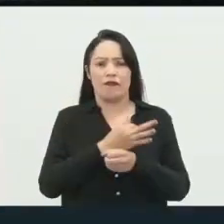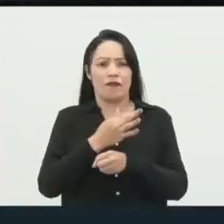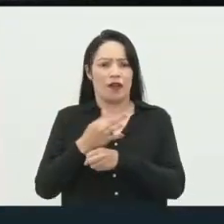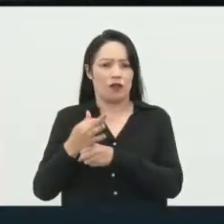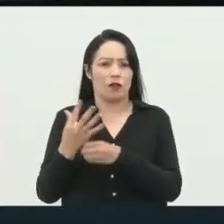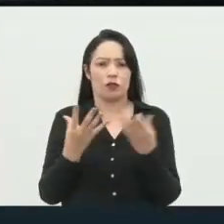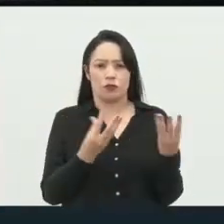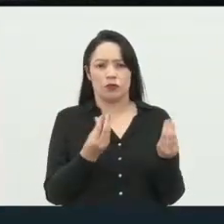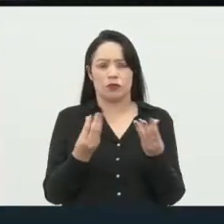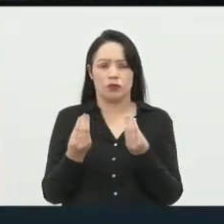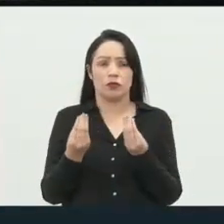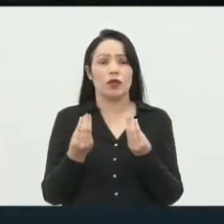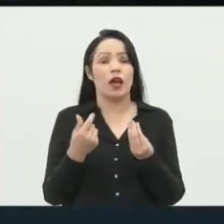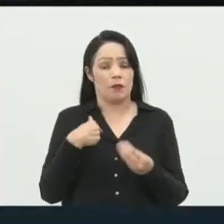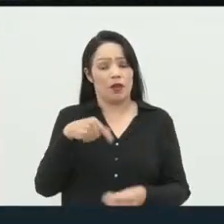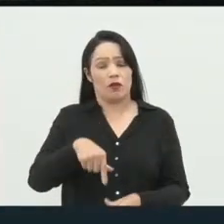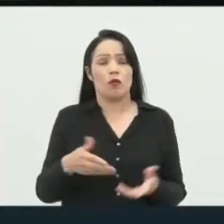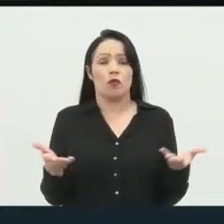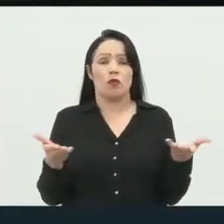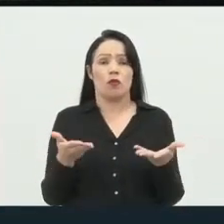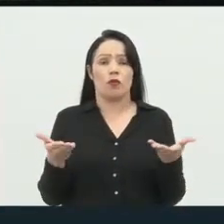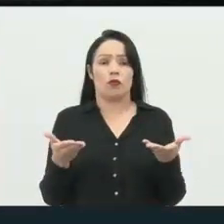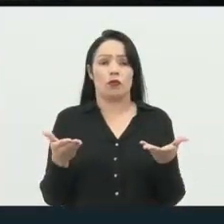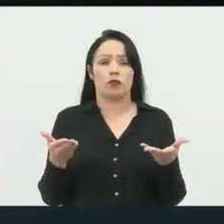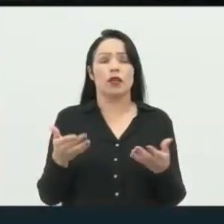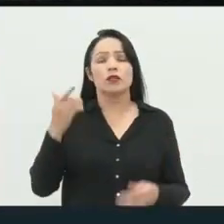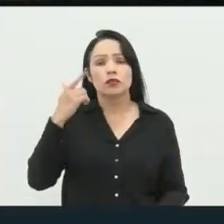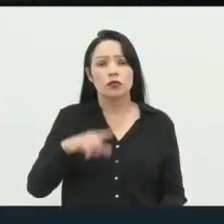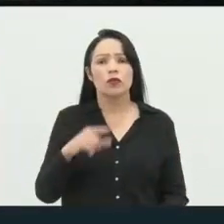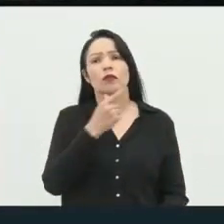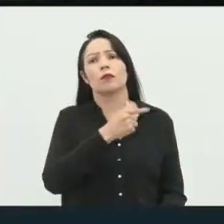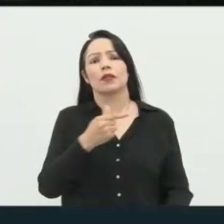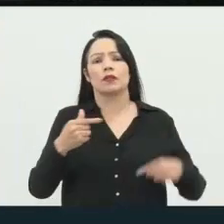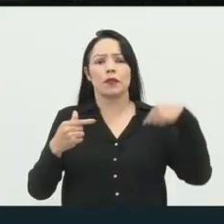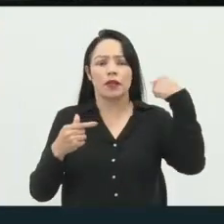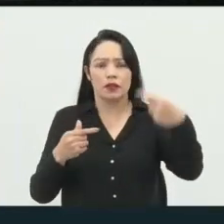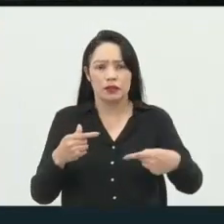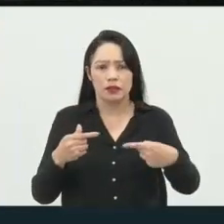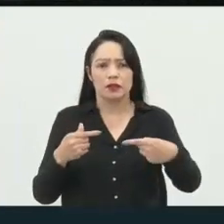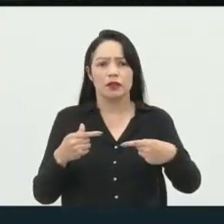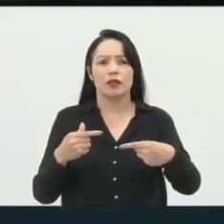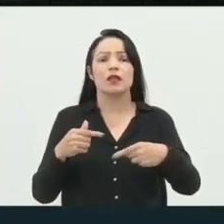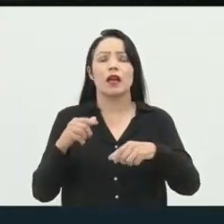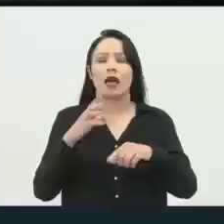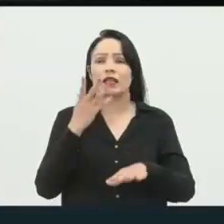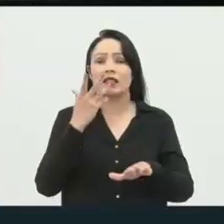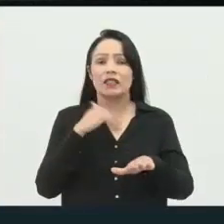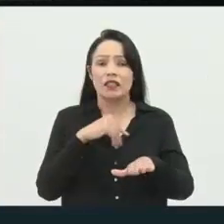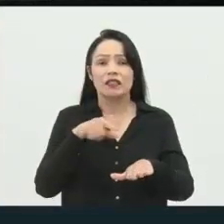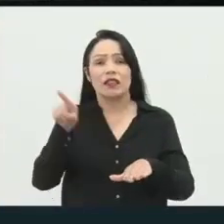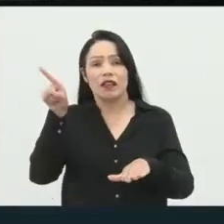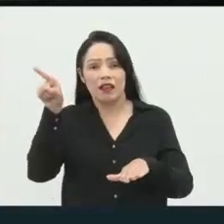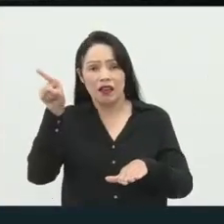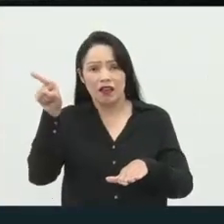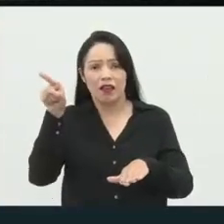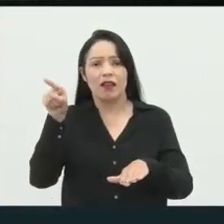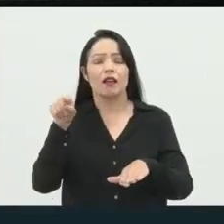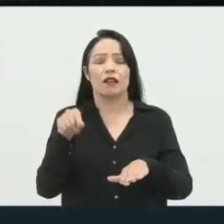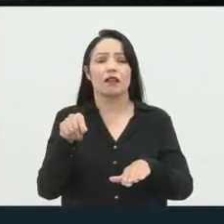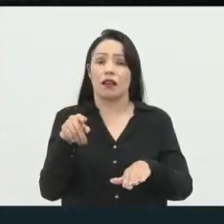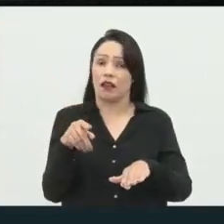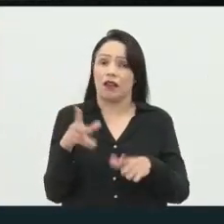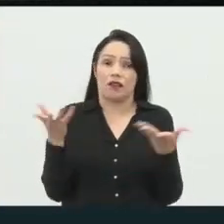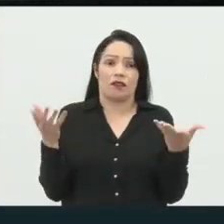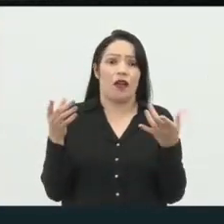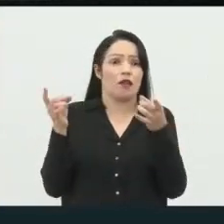você passou mais uma vez as crianças que estudam ali permanecer a mercê da própria sorte porque segundo a Prefeitura de